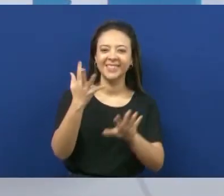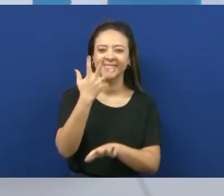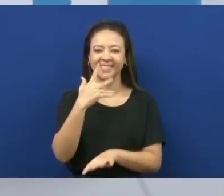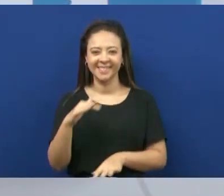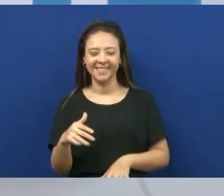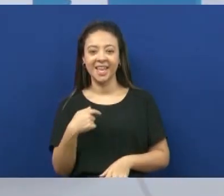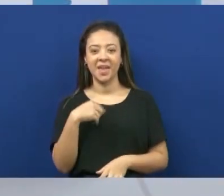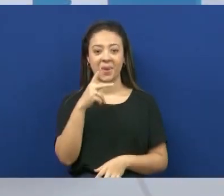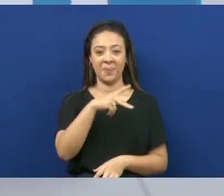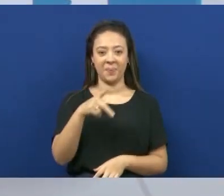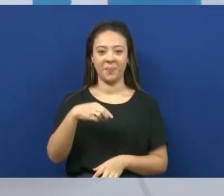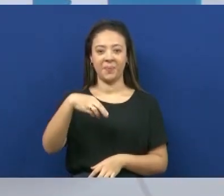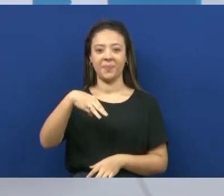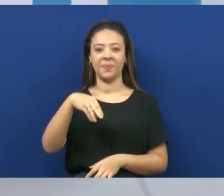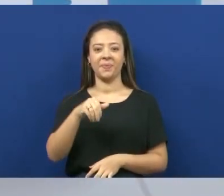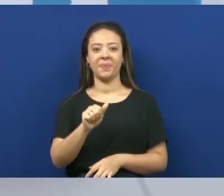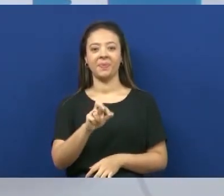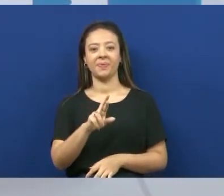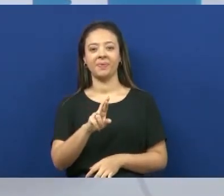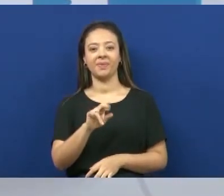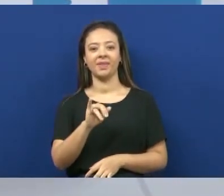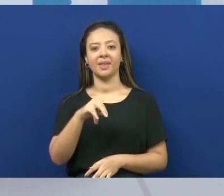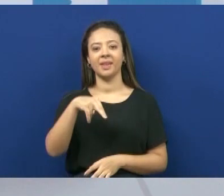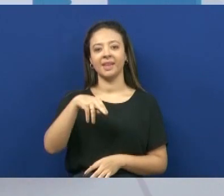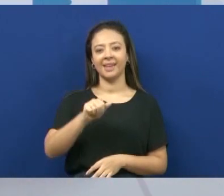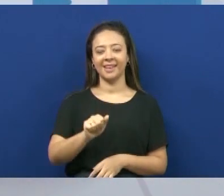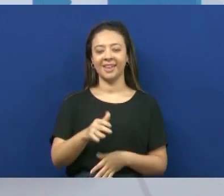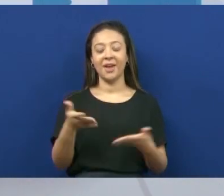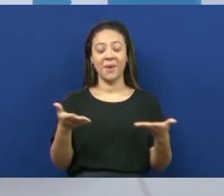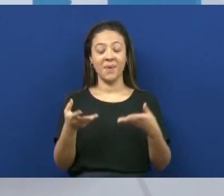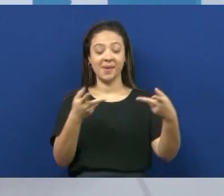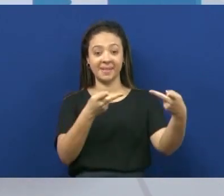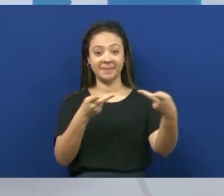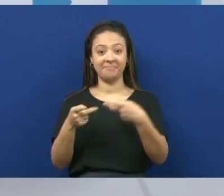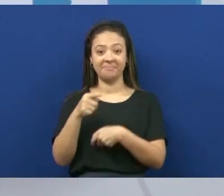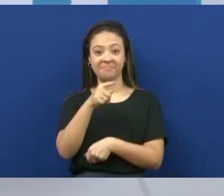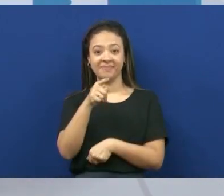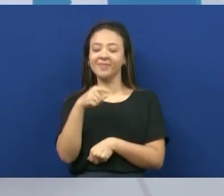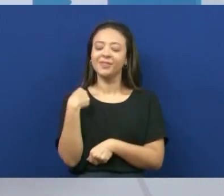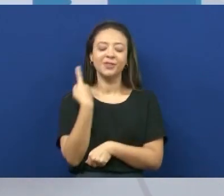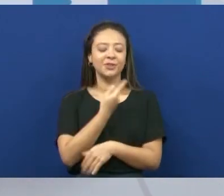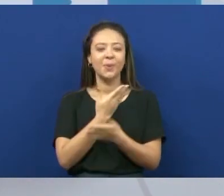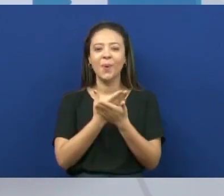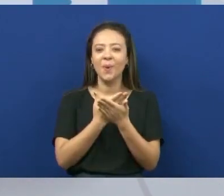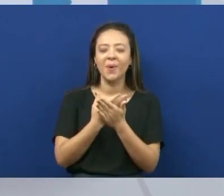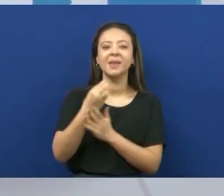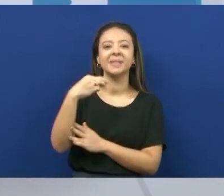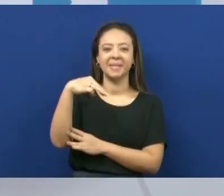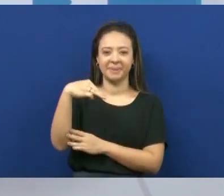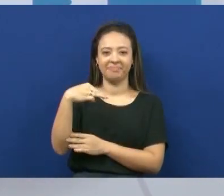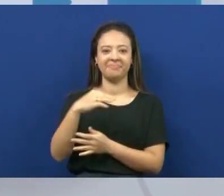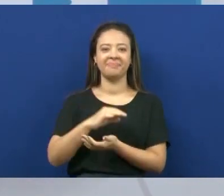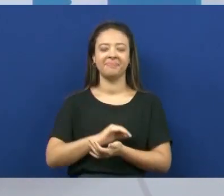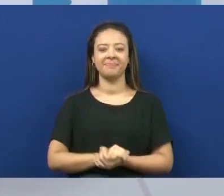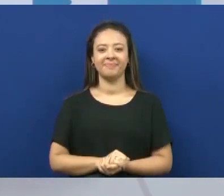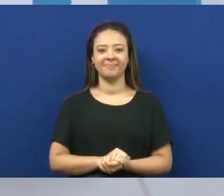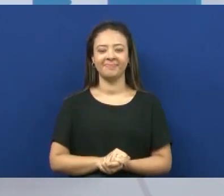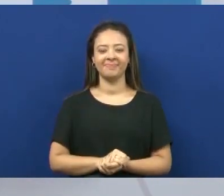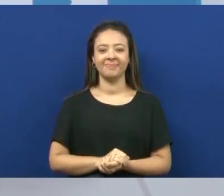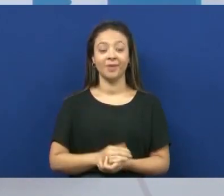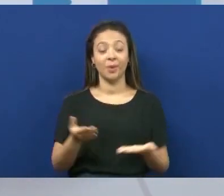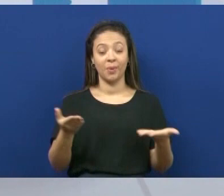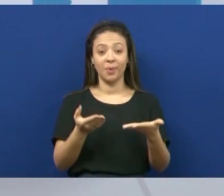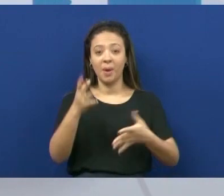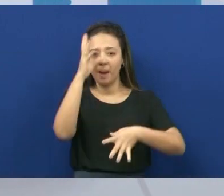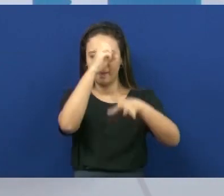Olá, crianças! Eu sou a professora Marina e estou aqui para te convidar a viajar na matemática comigo. E nós hoje